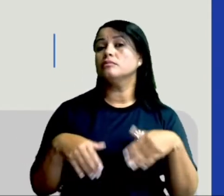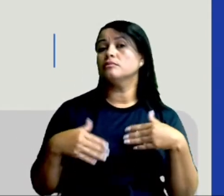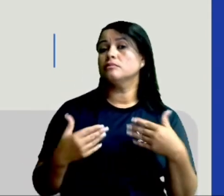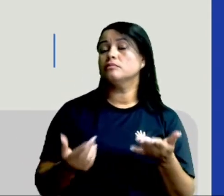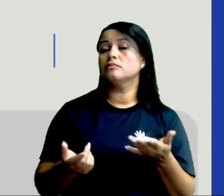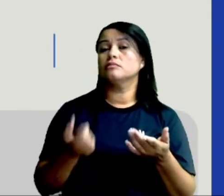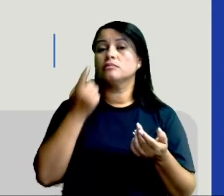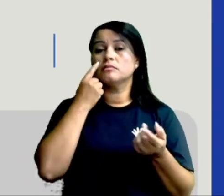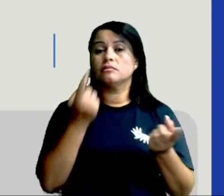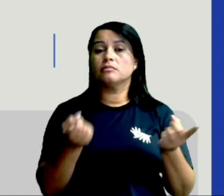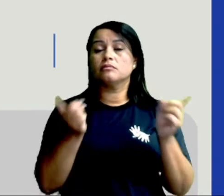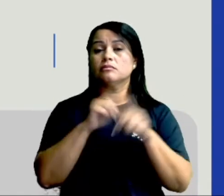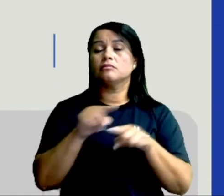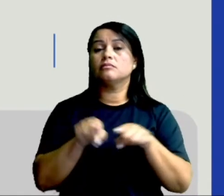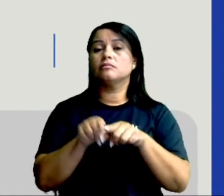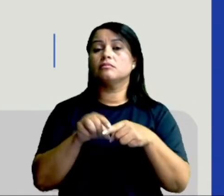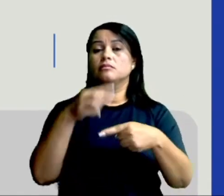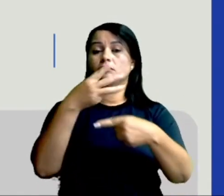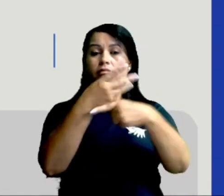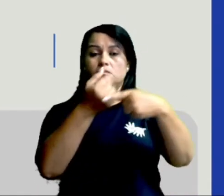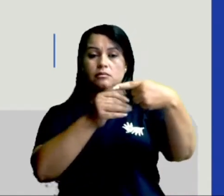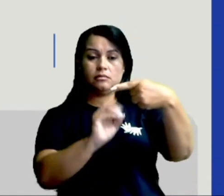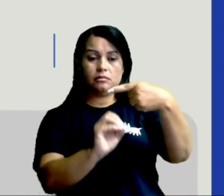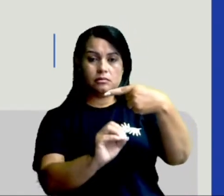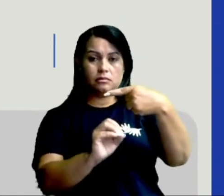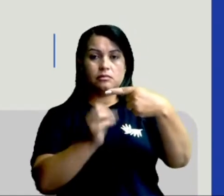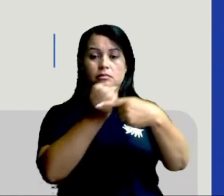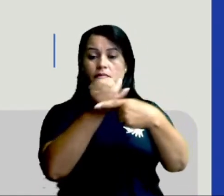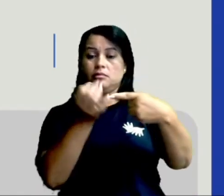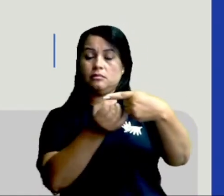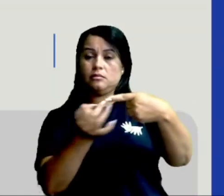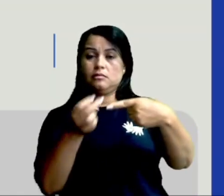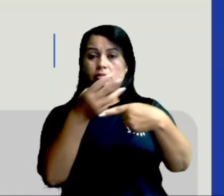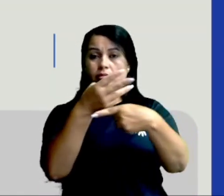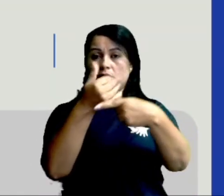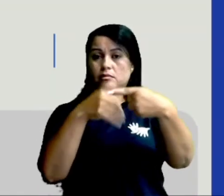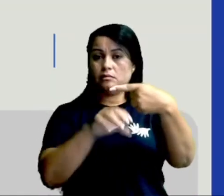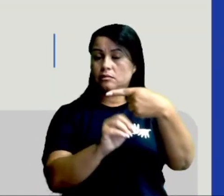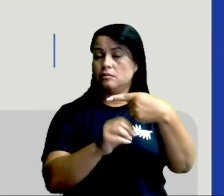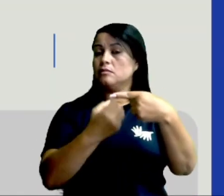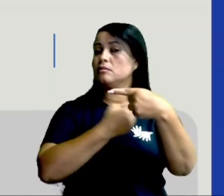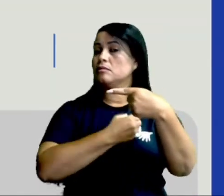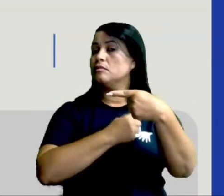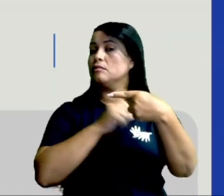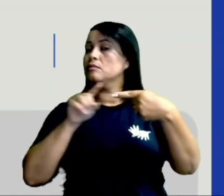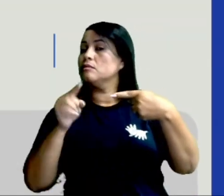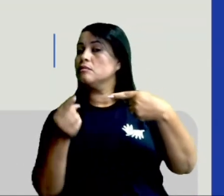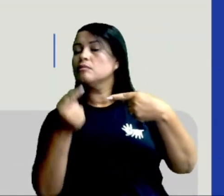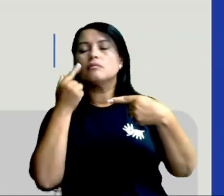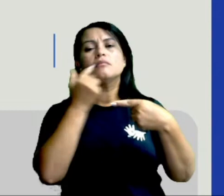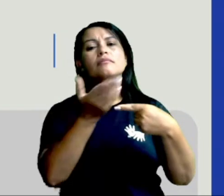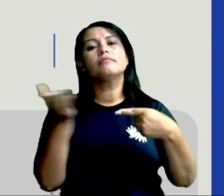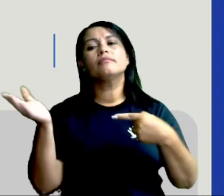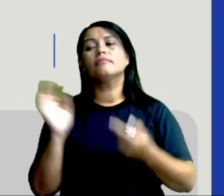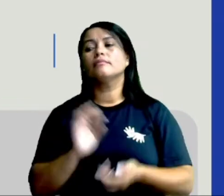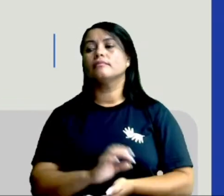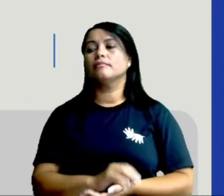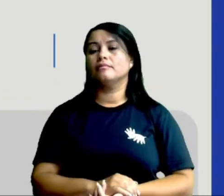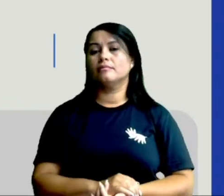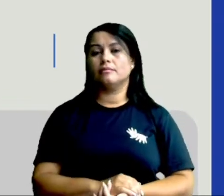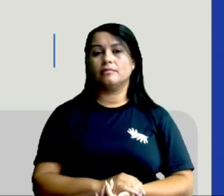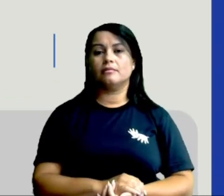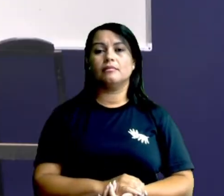vamos converter 3 décimos. Vamos converter a fração 3 décimos para um número decimal. Vamos agora.